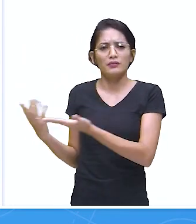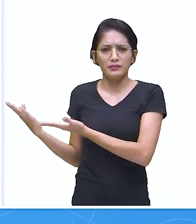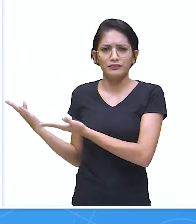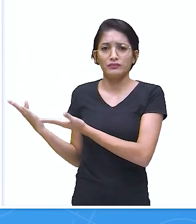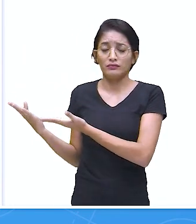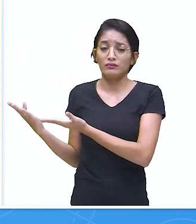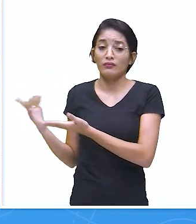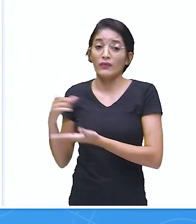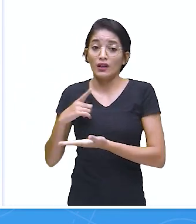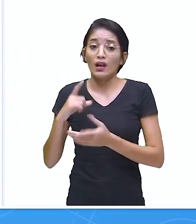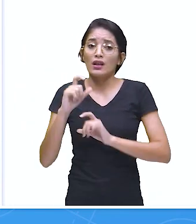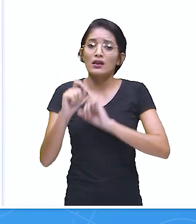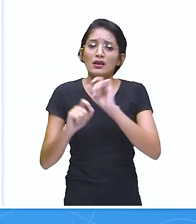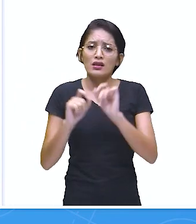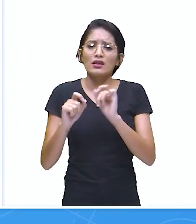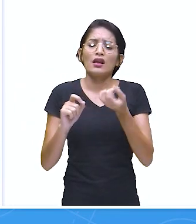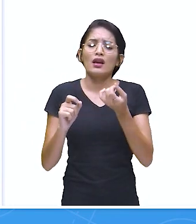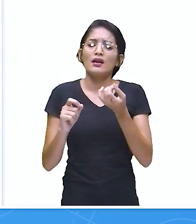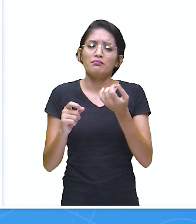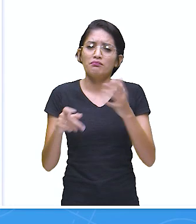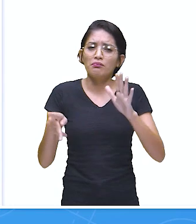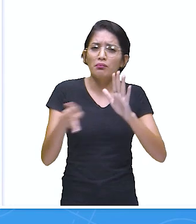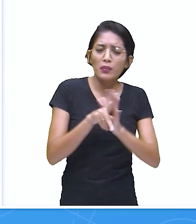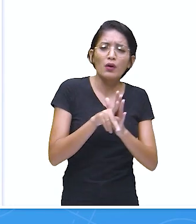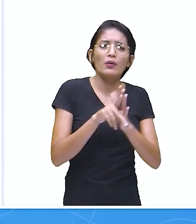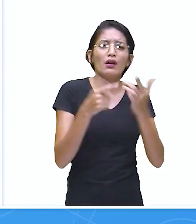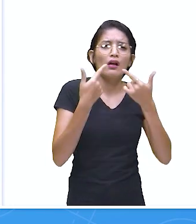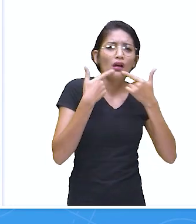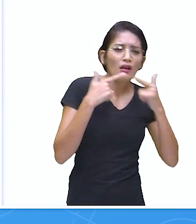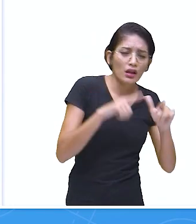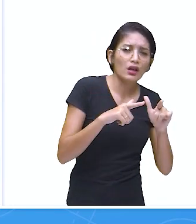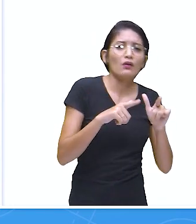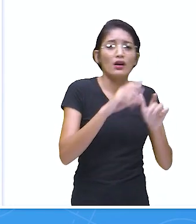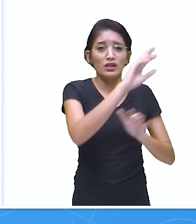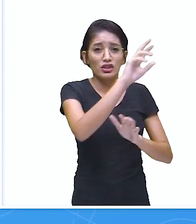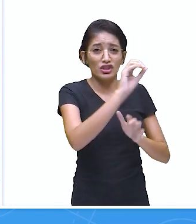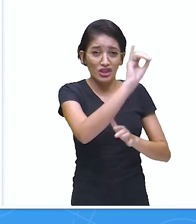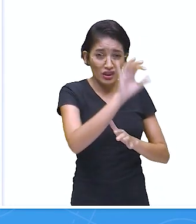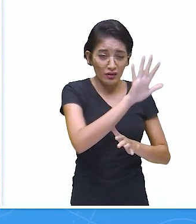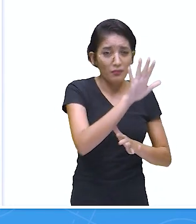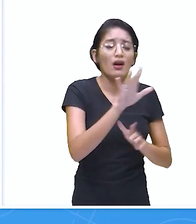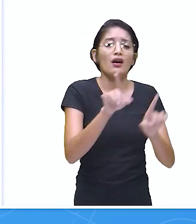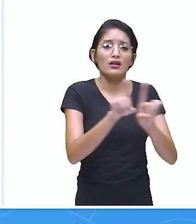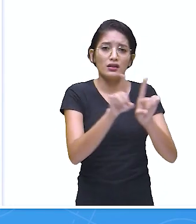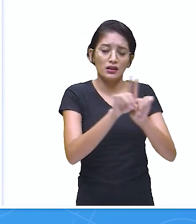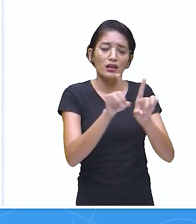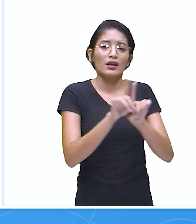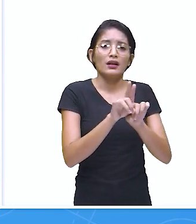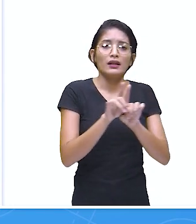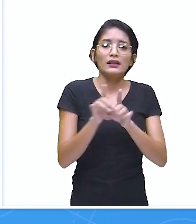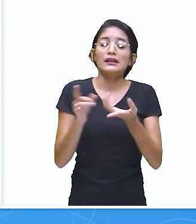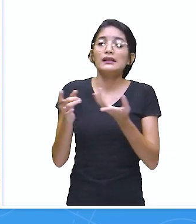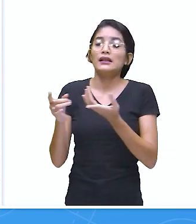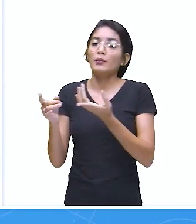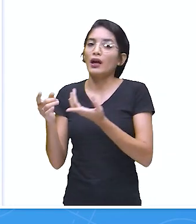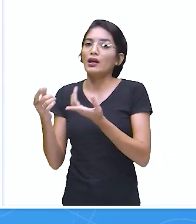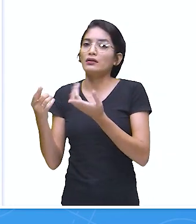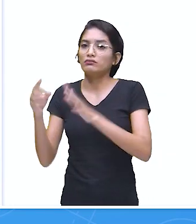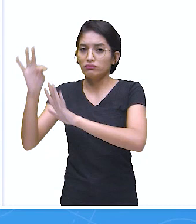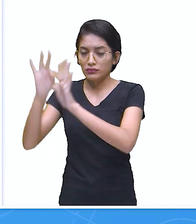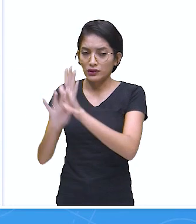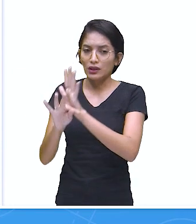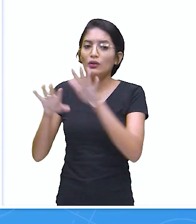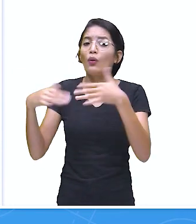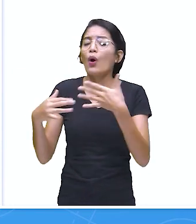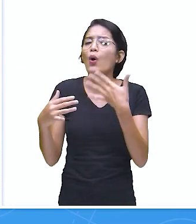o seguinte: existem elementos verbais e não verbais? Aí você vai me indicar quais. B, qual a principal informação contida no